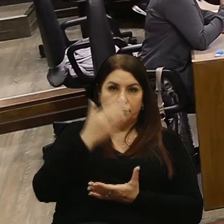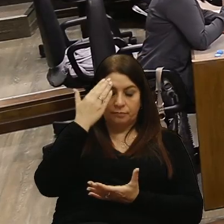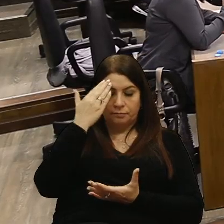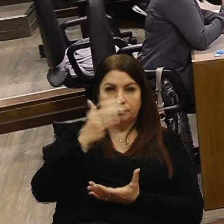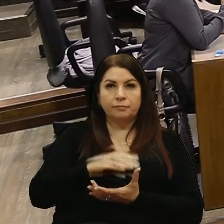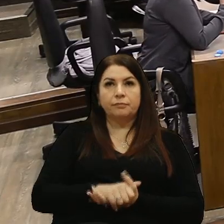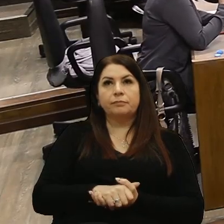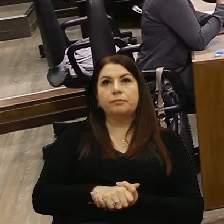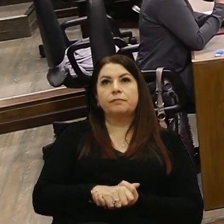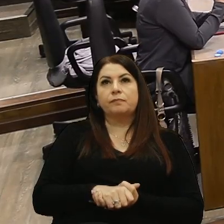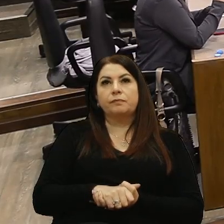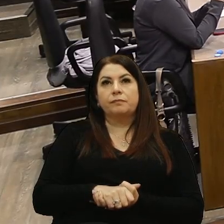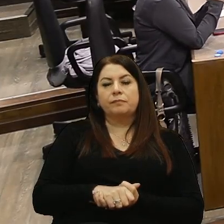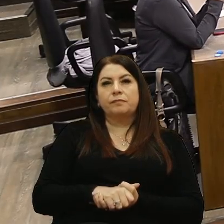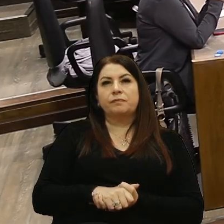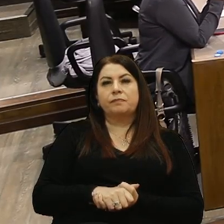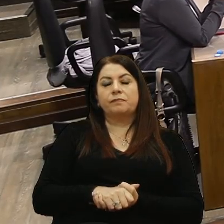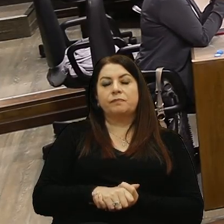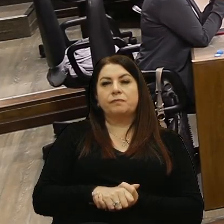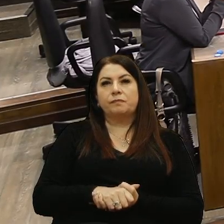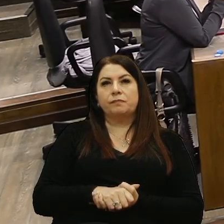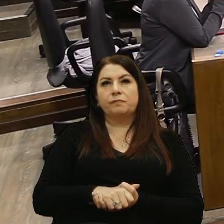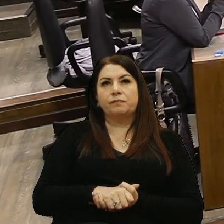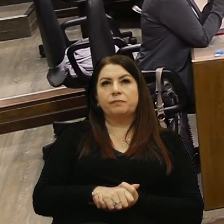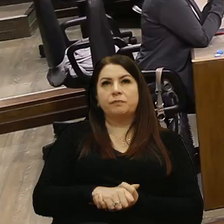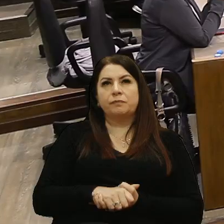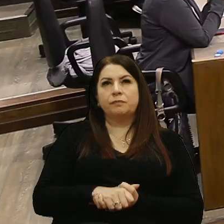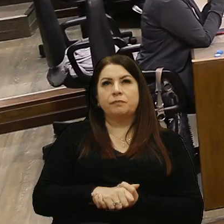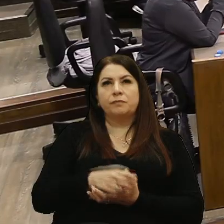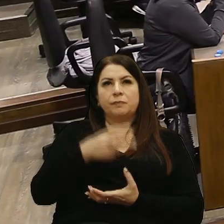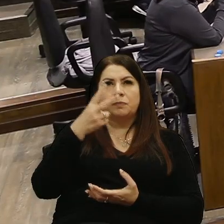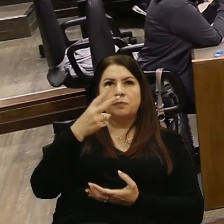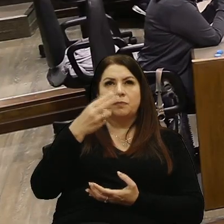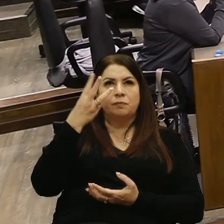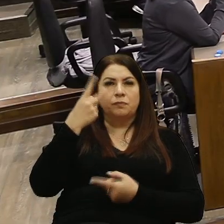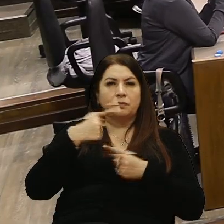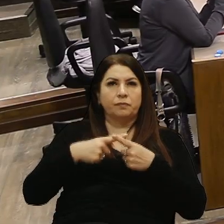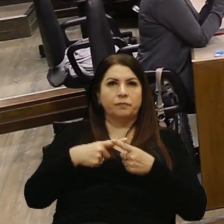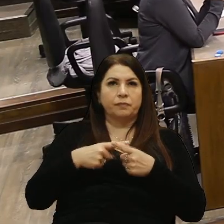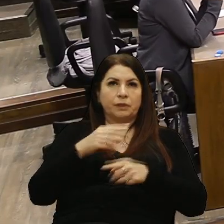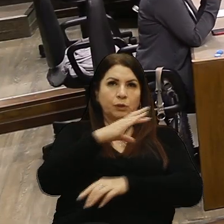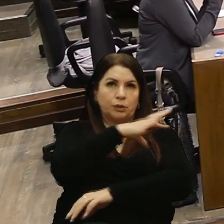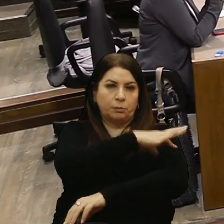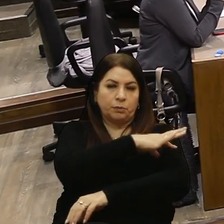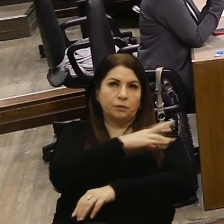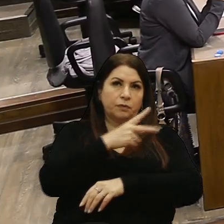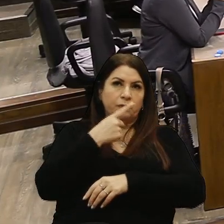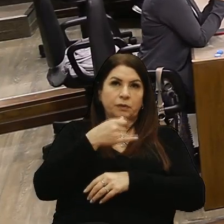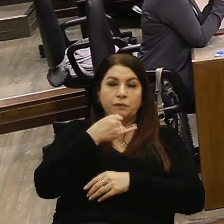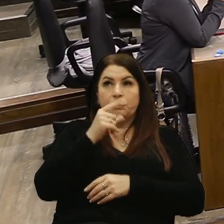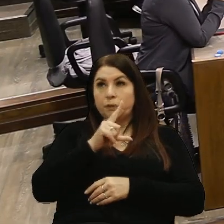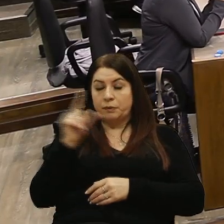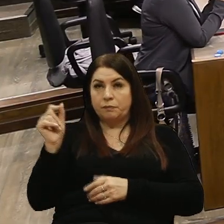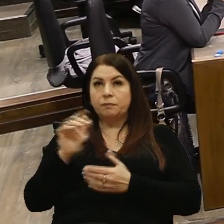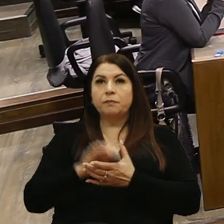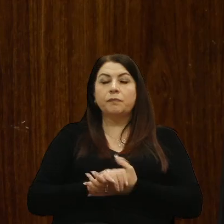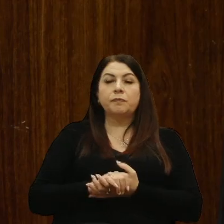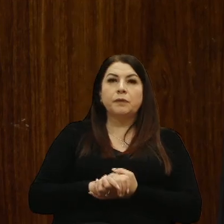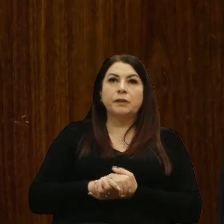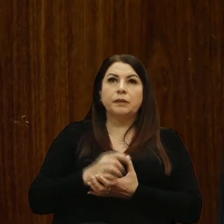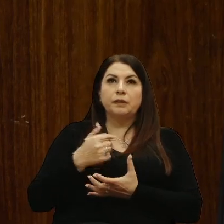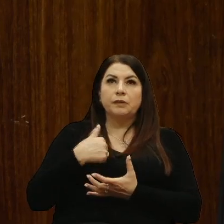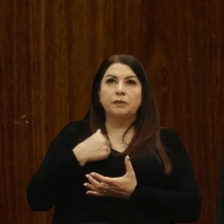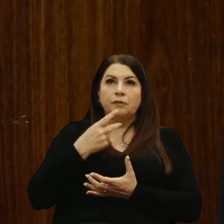Obrigada. Eu queria só... É a segunda ou terceira vez que o vereador Ramon falou, e infelizmente saiu, que